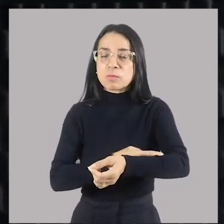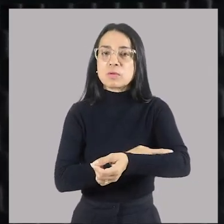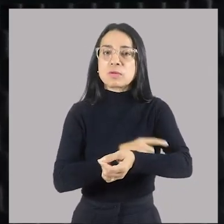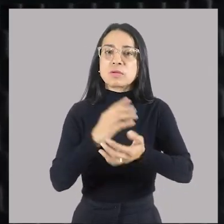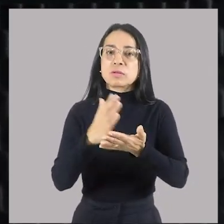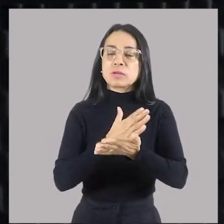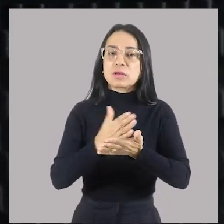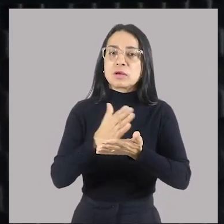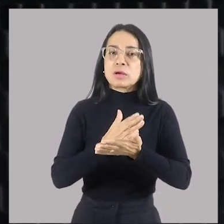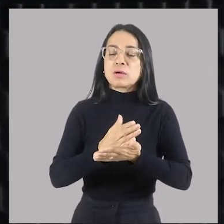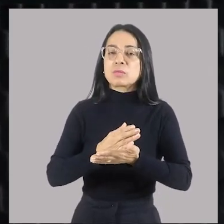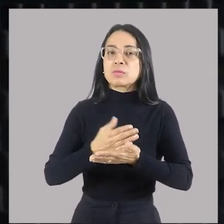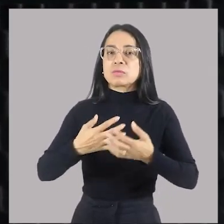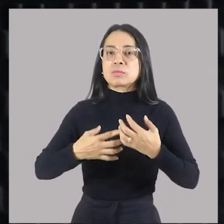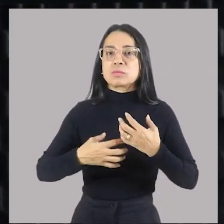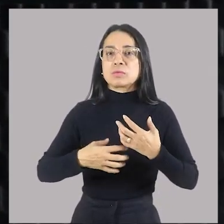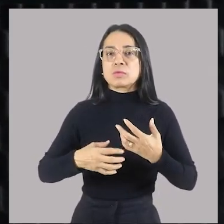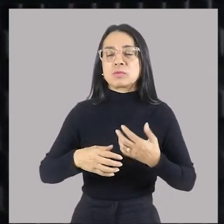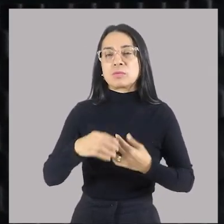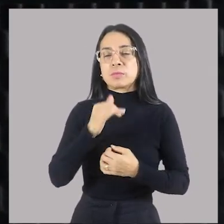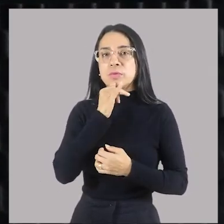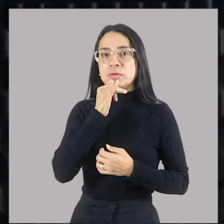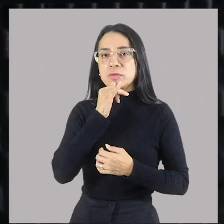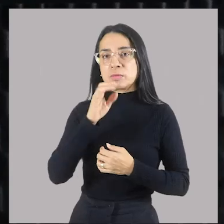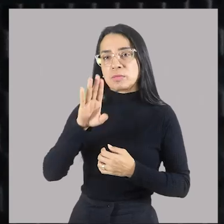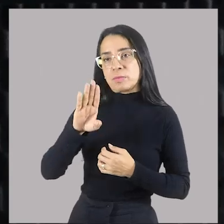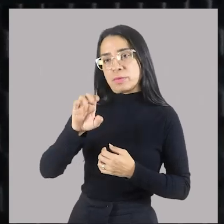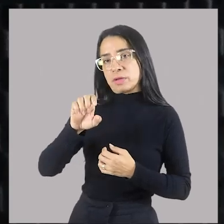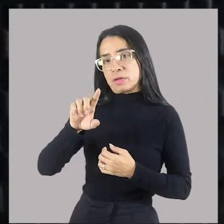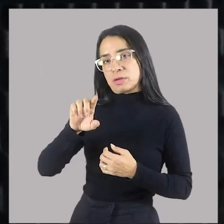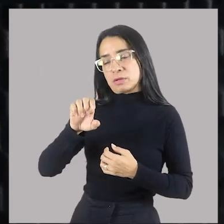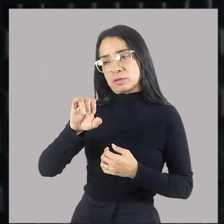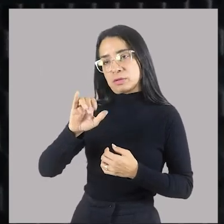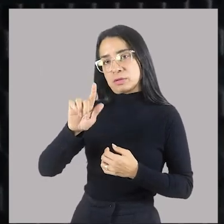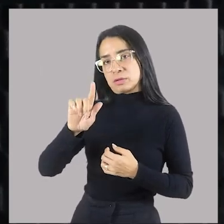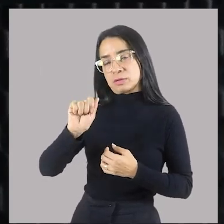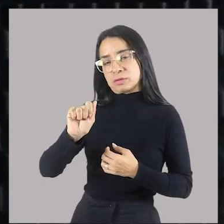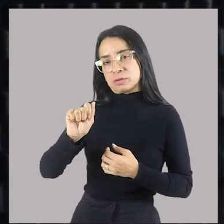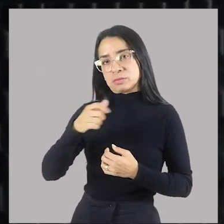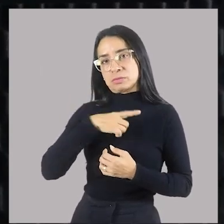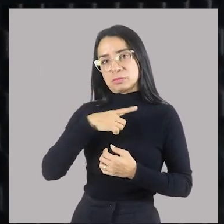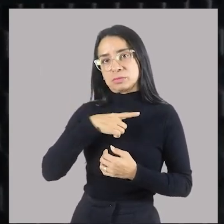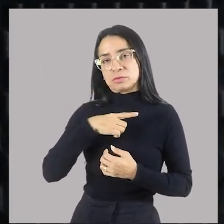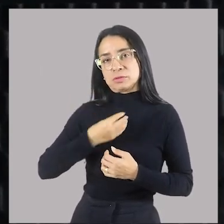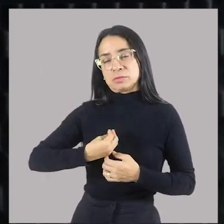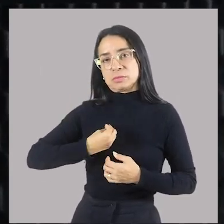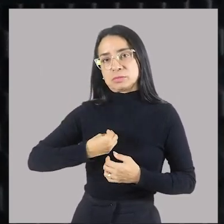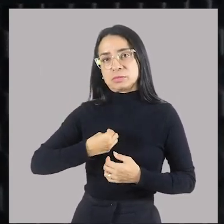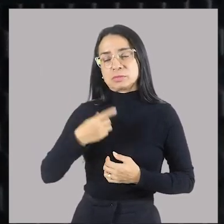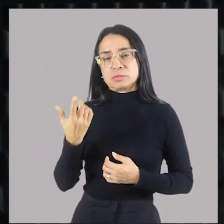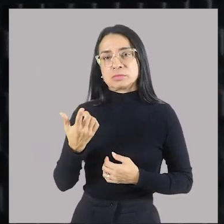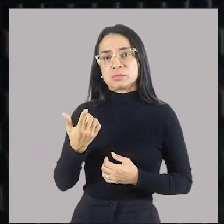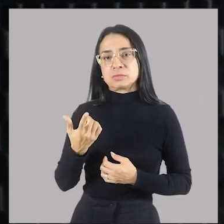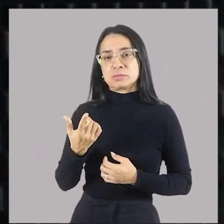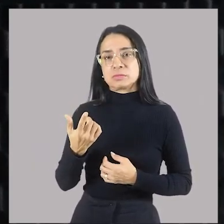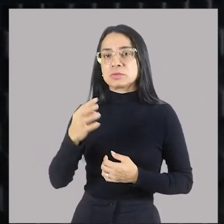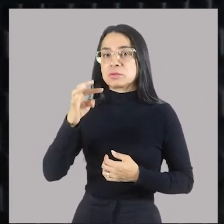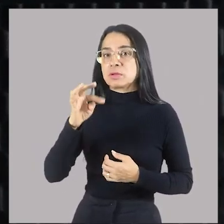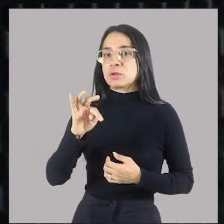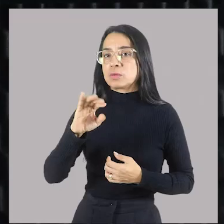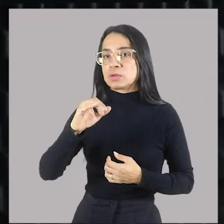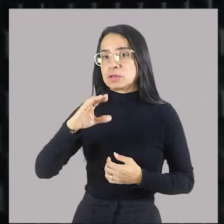Alguns órgãos como bexiga, certo? Existe a presença do tecido muscular